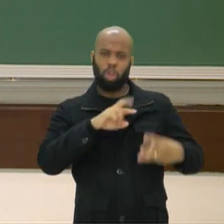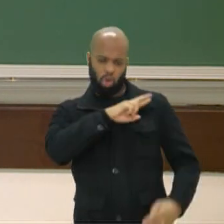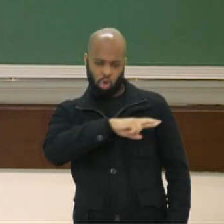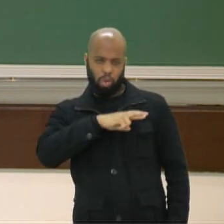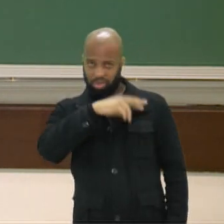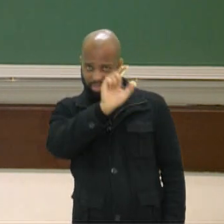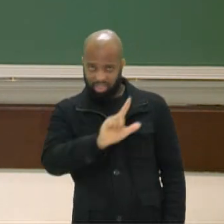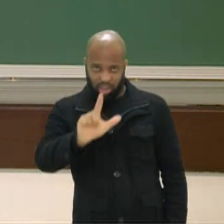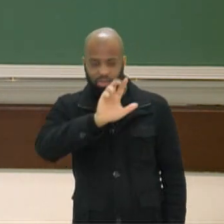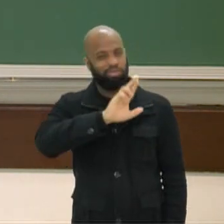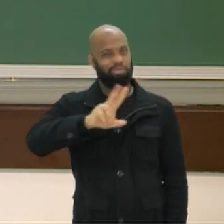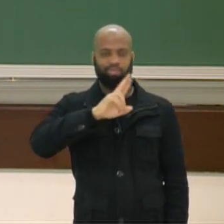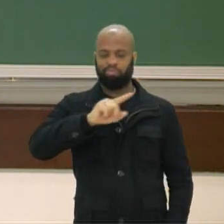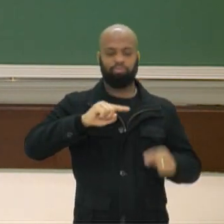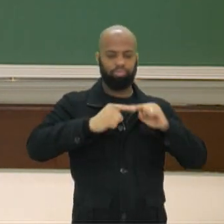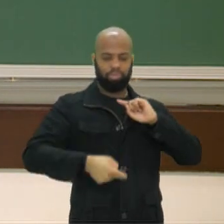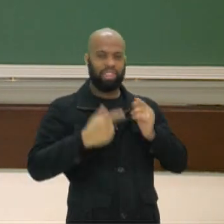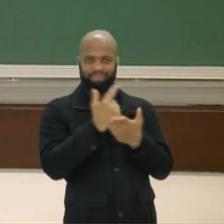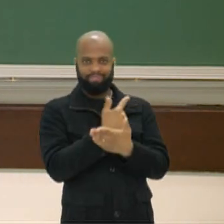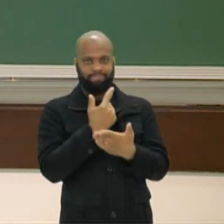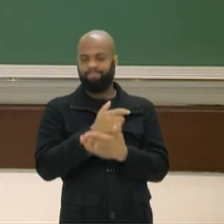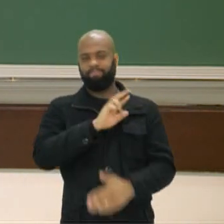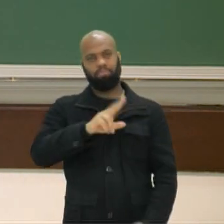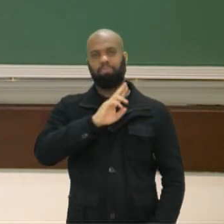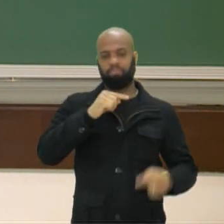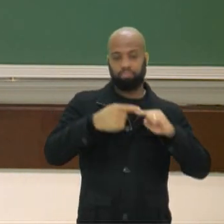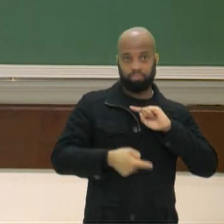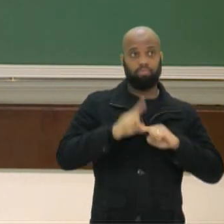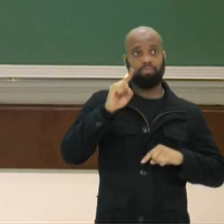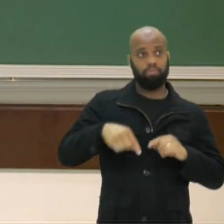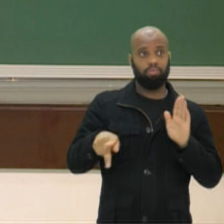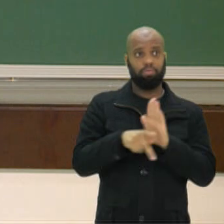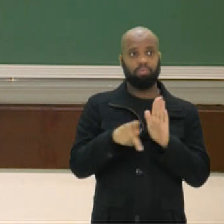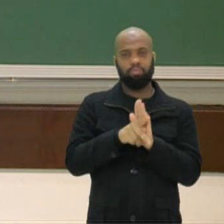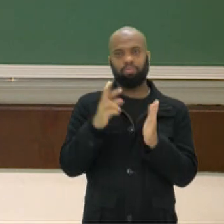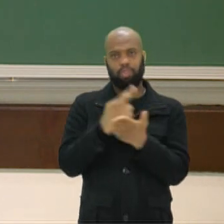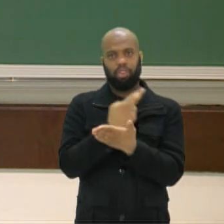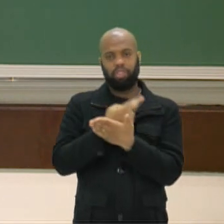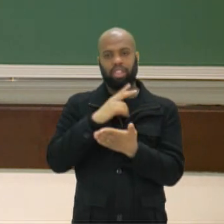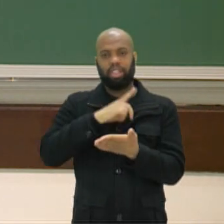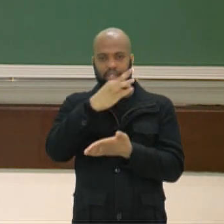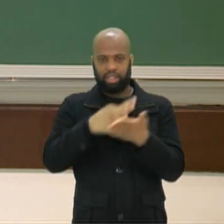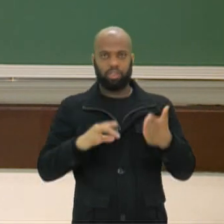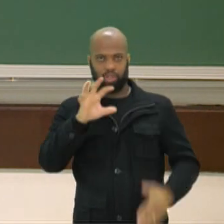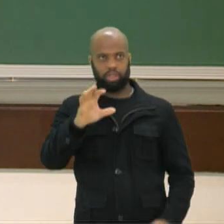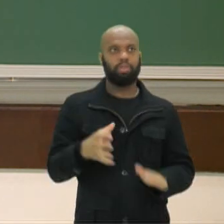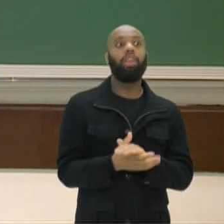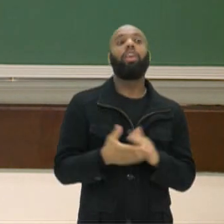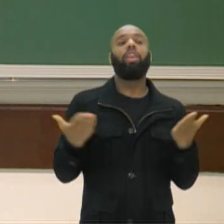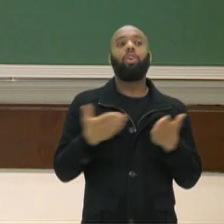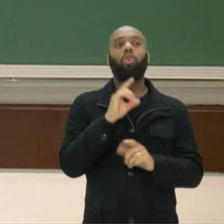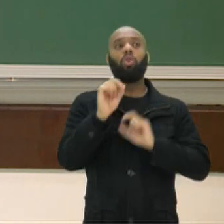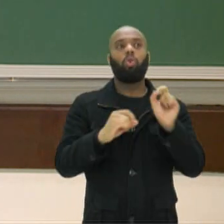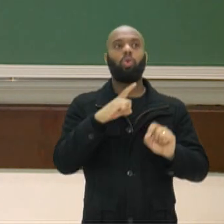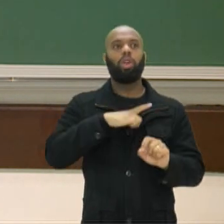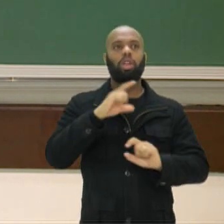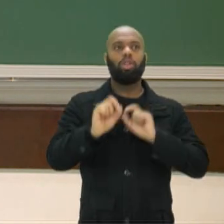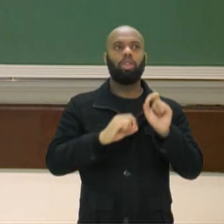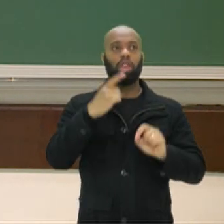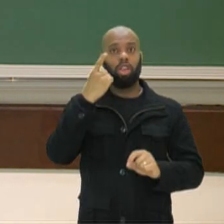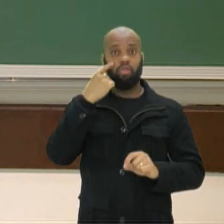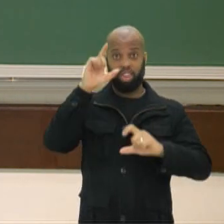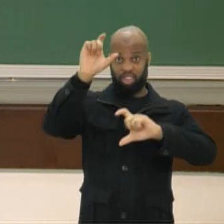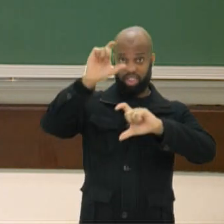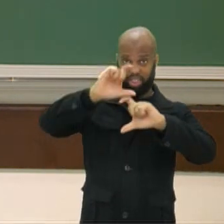Romances? Também não. Né? Em livros, né, de romances. Ok? Bom, agora, reading for